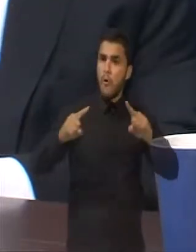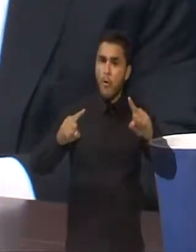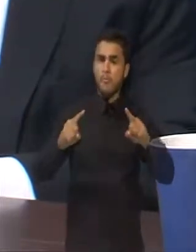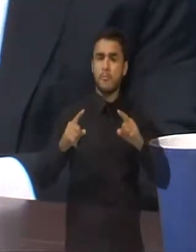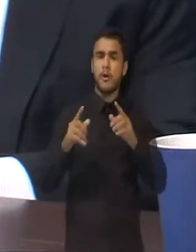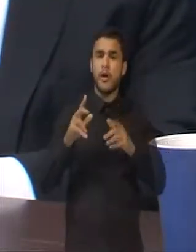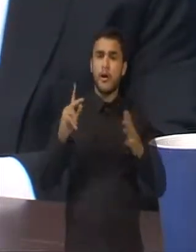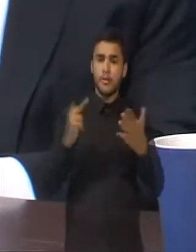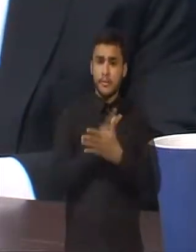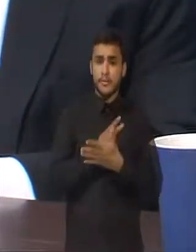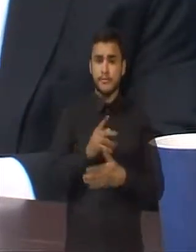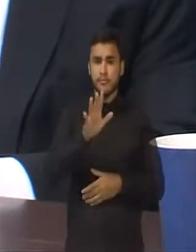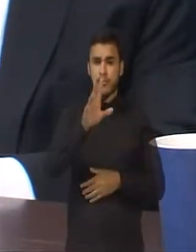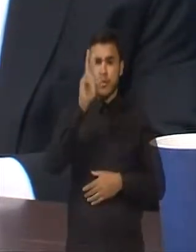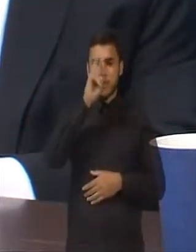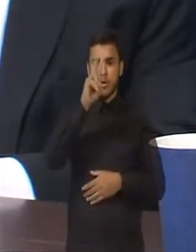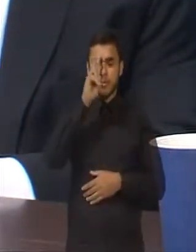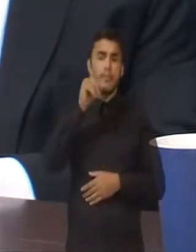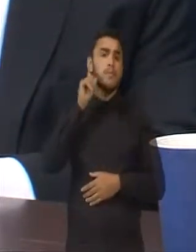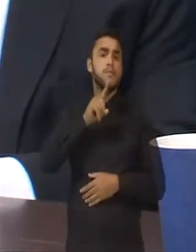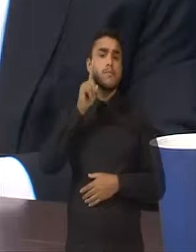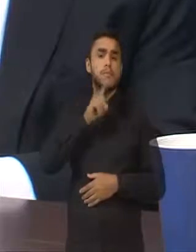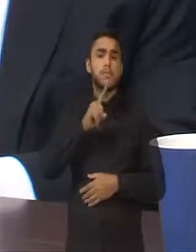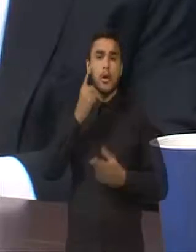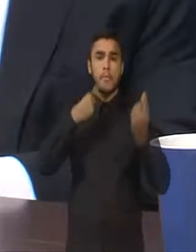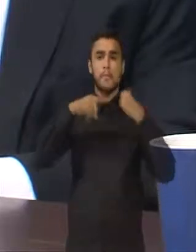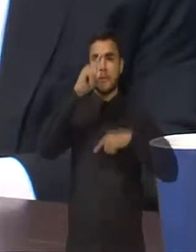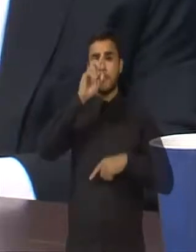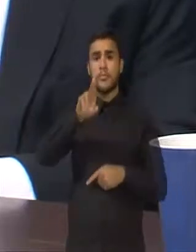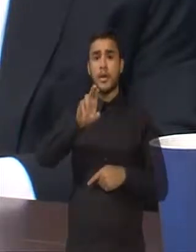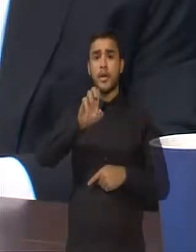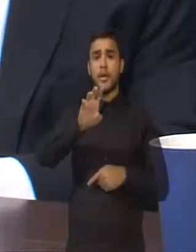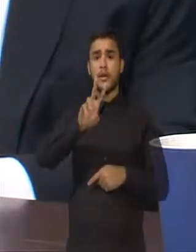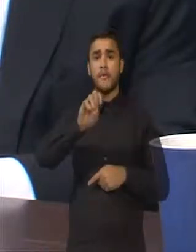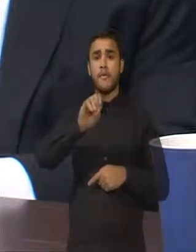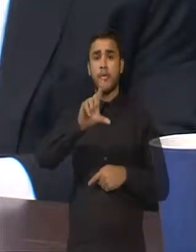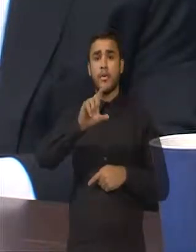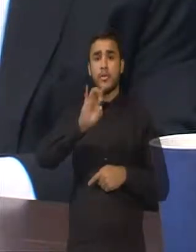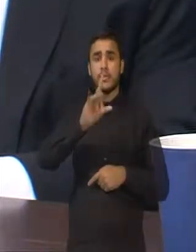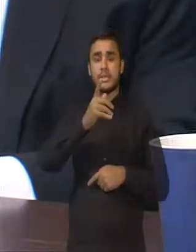exemplo, para a Revolução Americana, que nós aqui chamamos de Guerra de Independência,